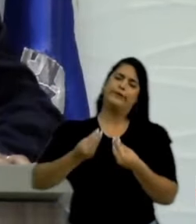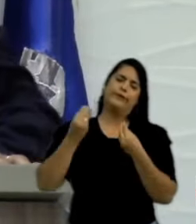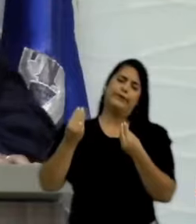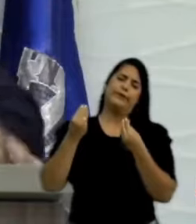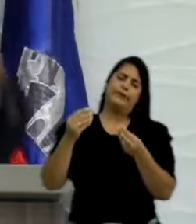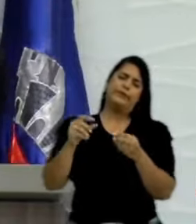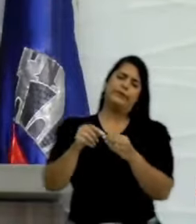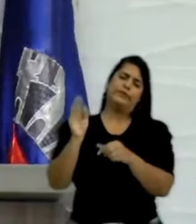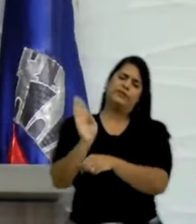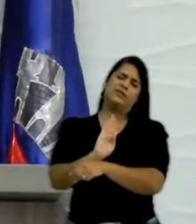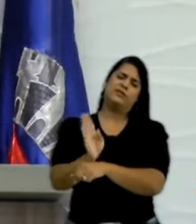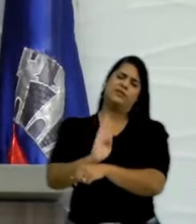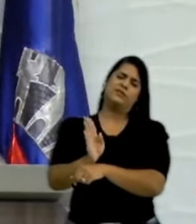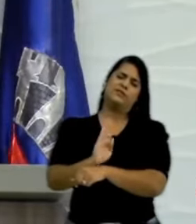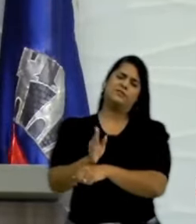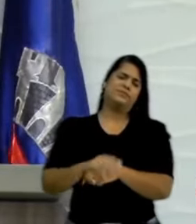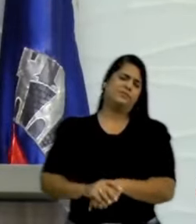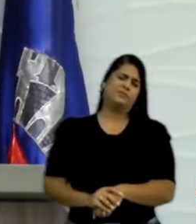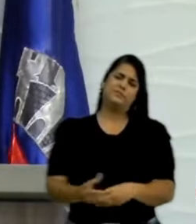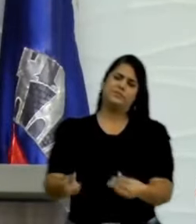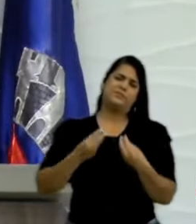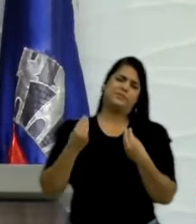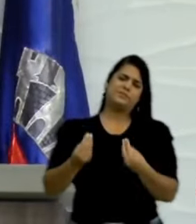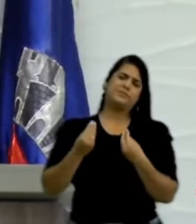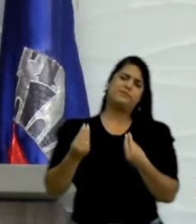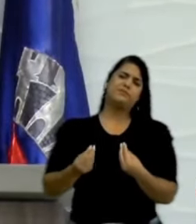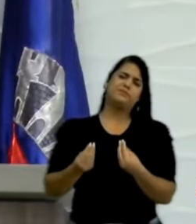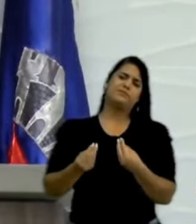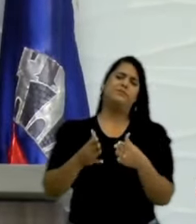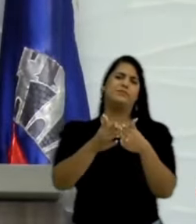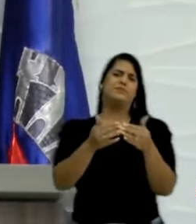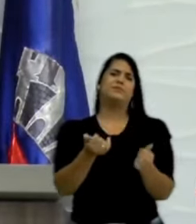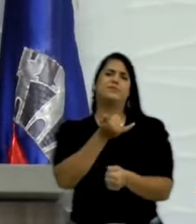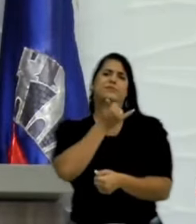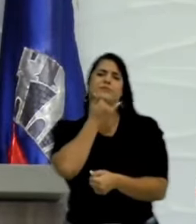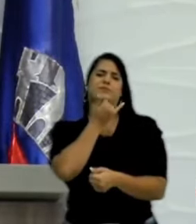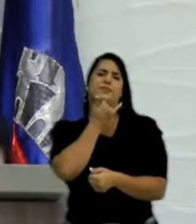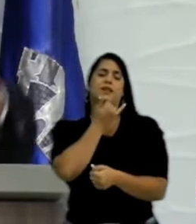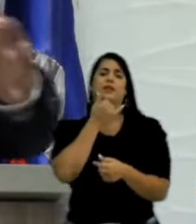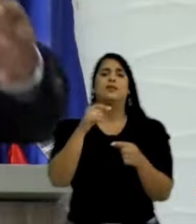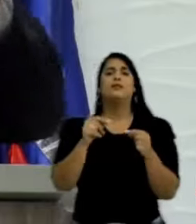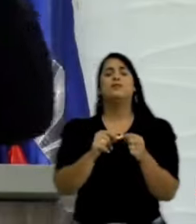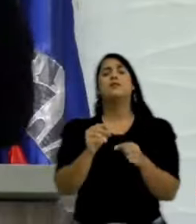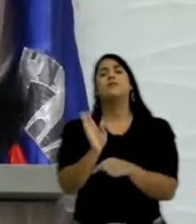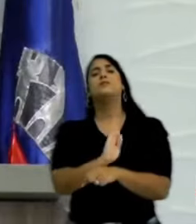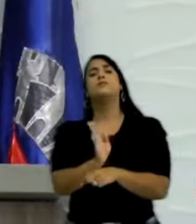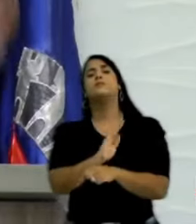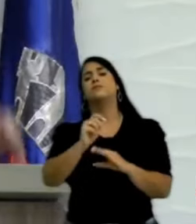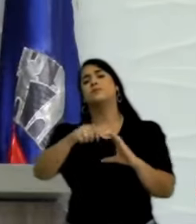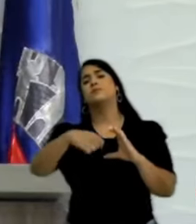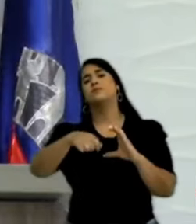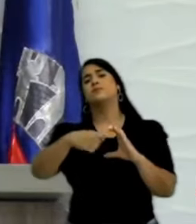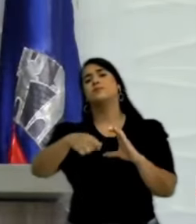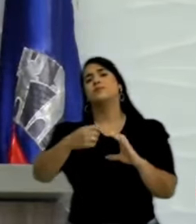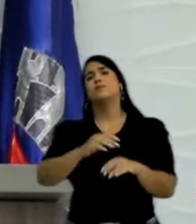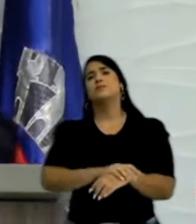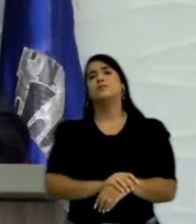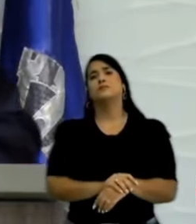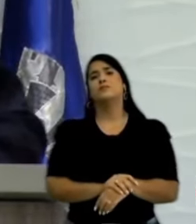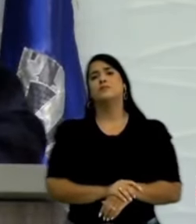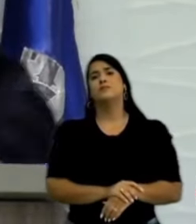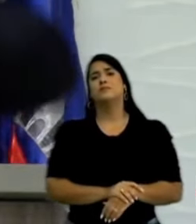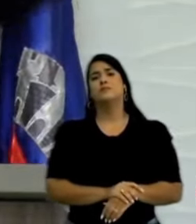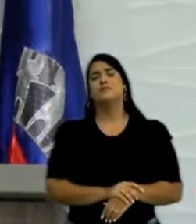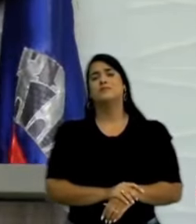vídeo lá? Eu me arrependo e peço desculpa que eu fiz um vídeo. Cid Clay botou nata no meu zóio,